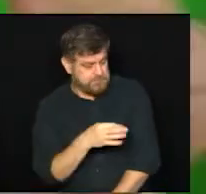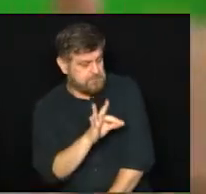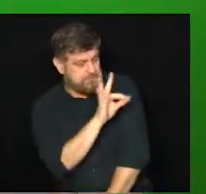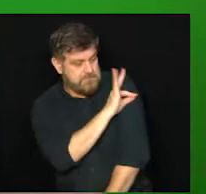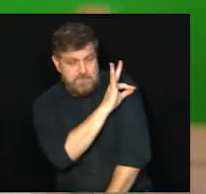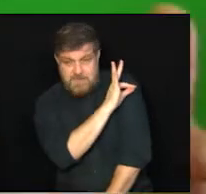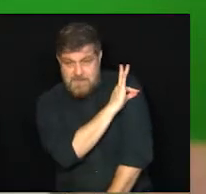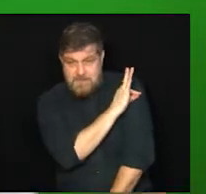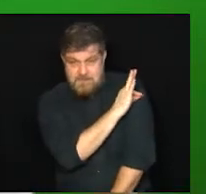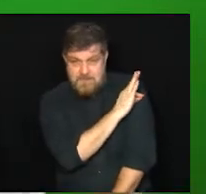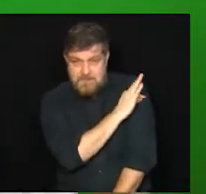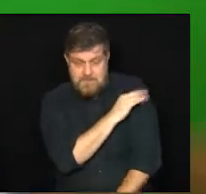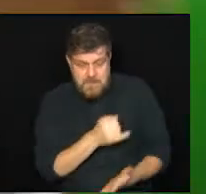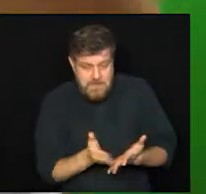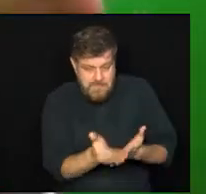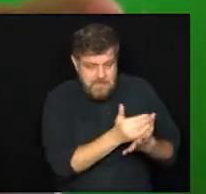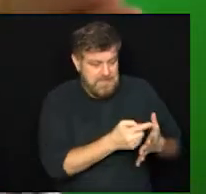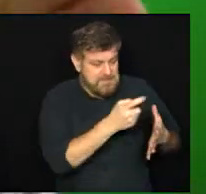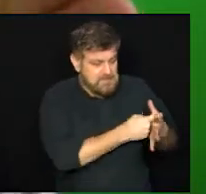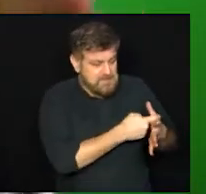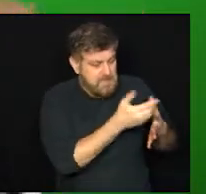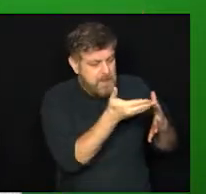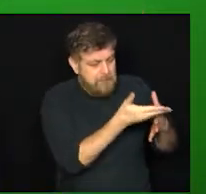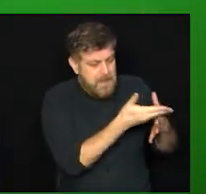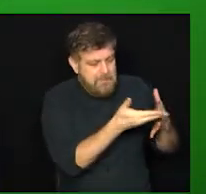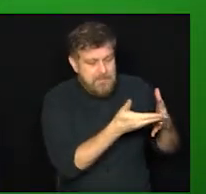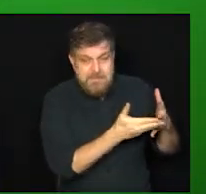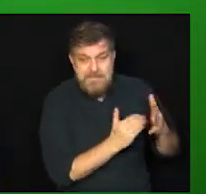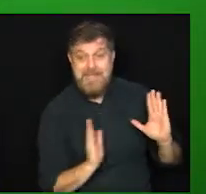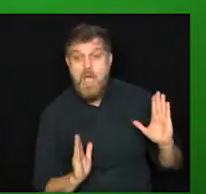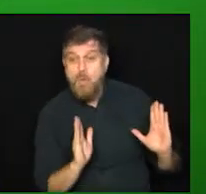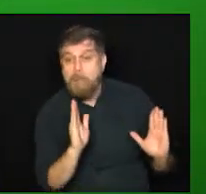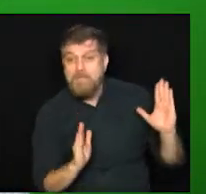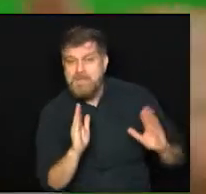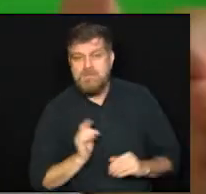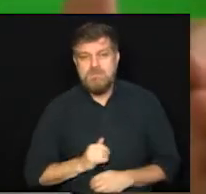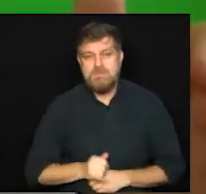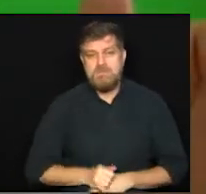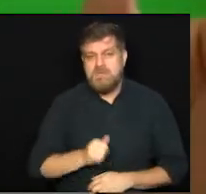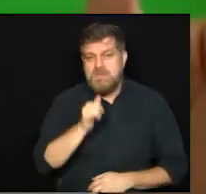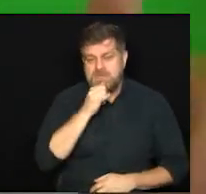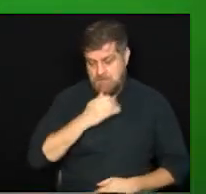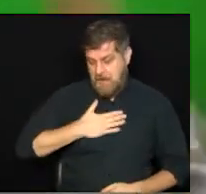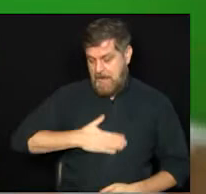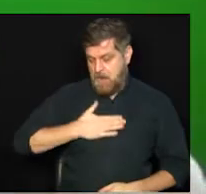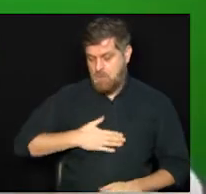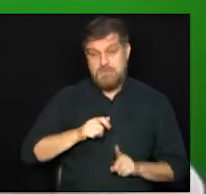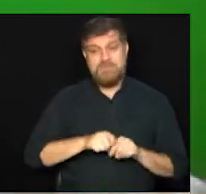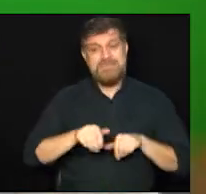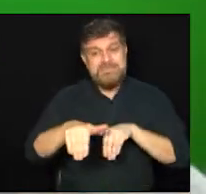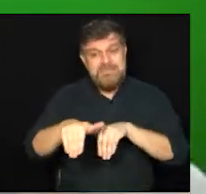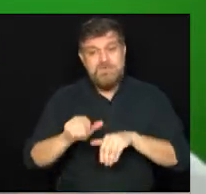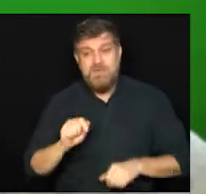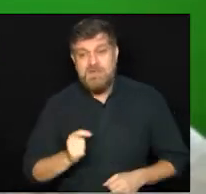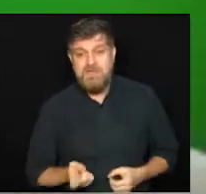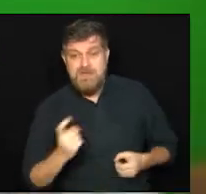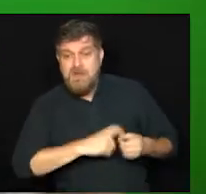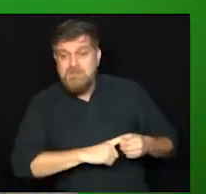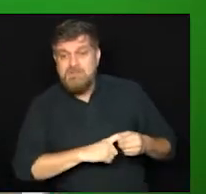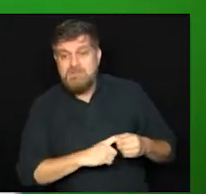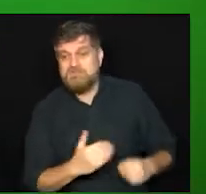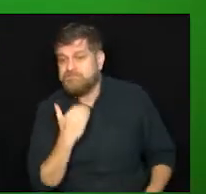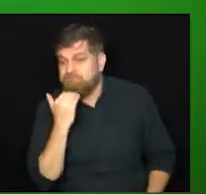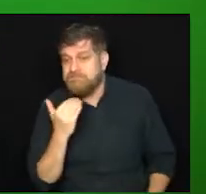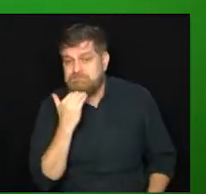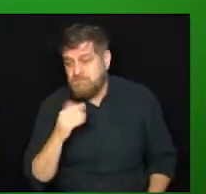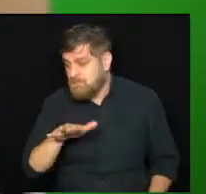um prazo de adesão. Porque vamos imaginar que você tem um refis agora em agosto, setembro. Quem pode aderir? Ninguém. O nosso